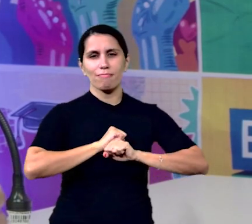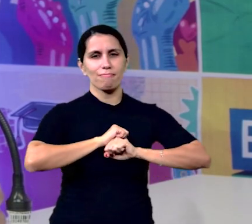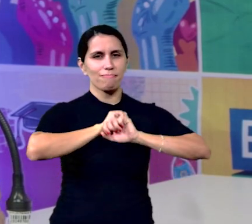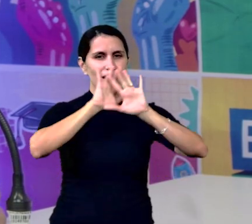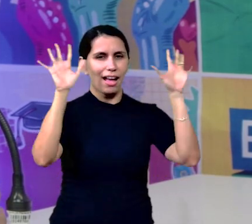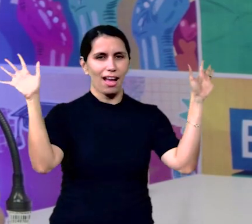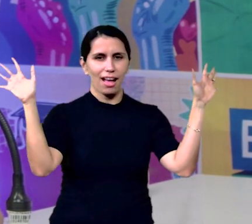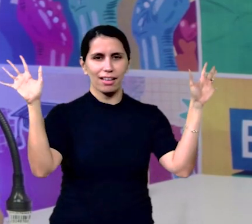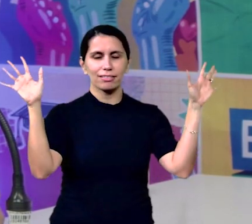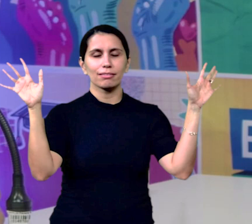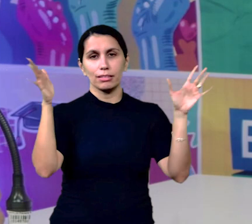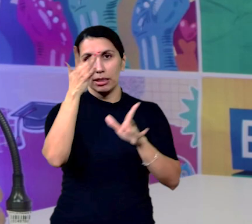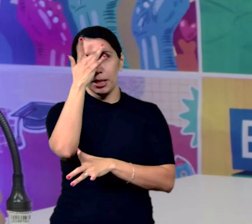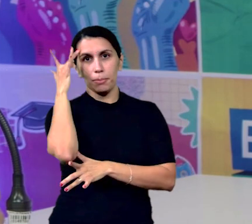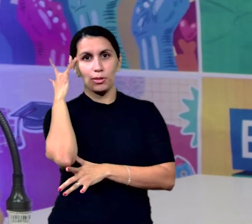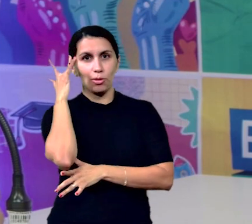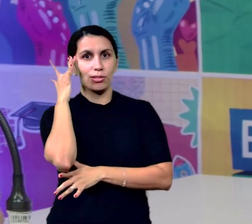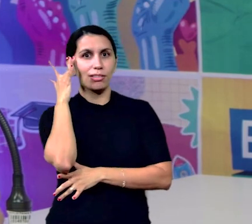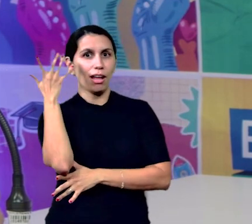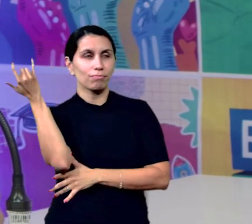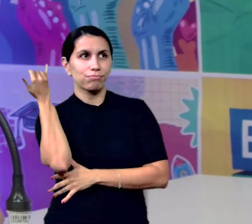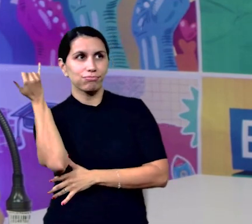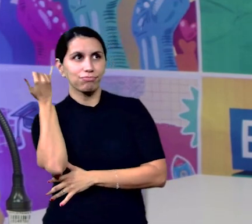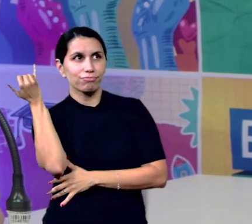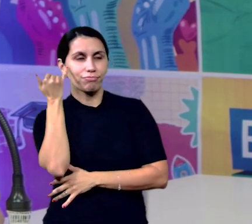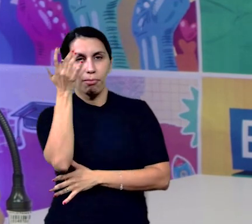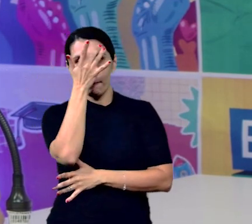ouvindo, nos vendo. Eu acho que é isso, né.